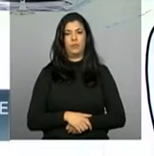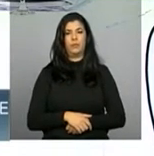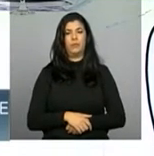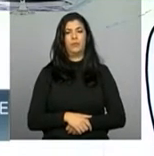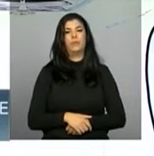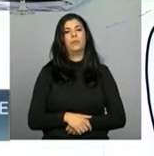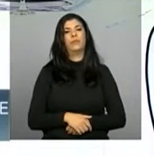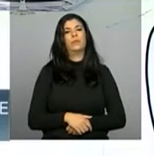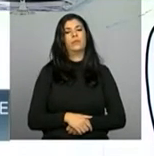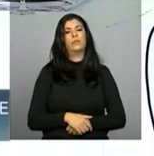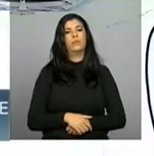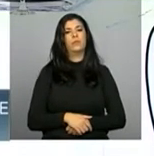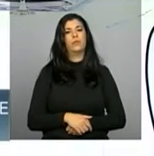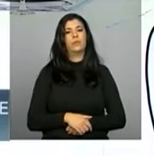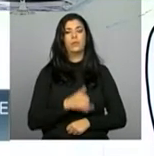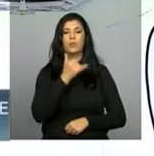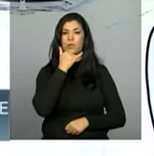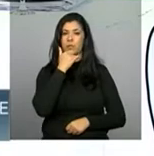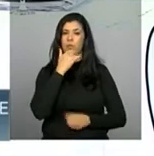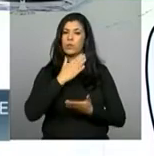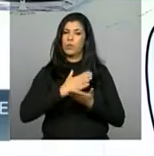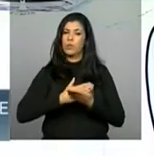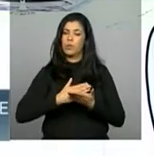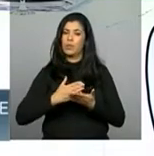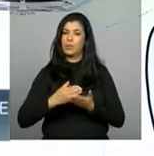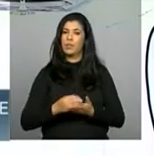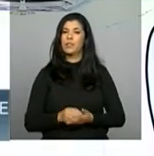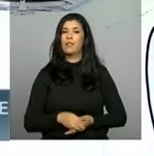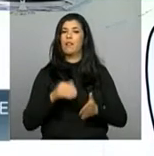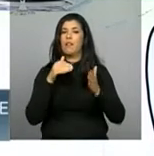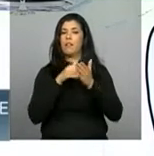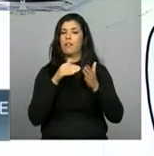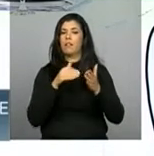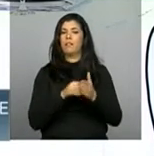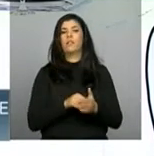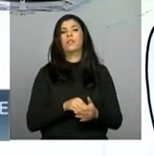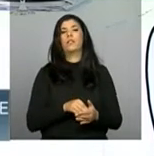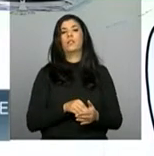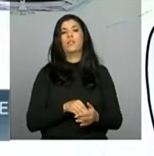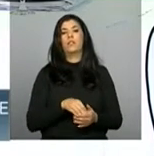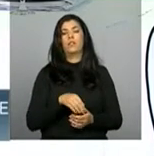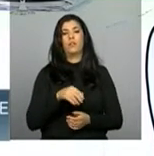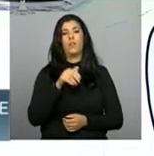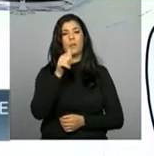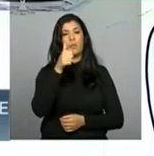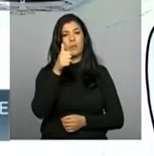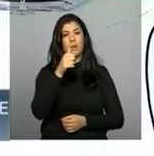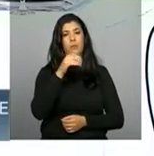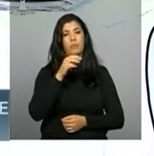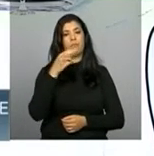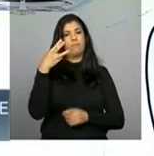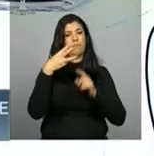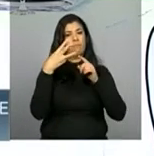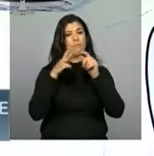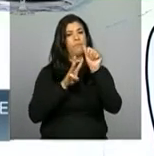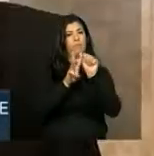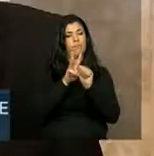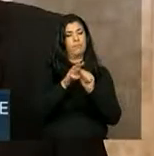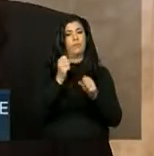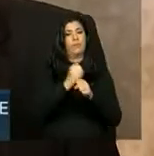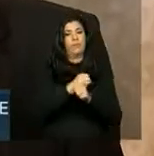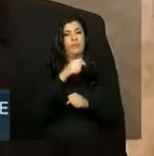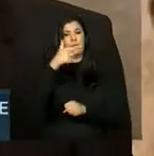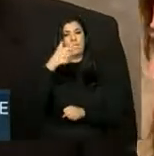em 2015 primeiro trimestre 2016 o conta de um pouco desses atrasos